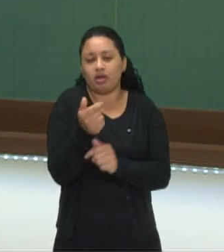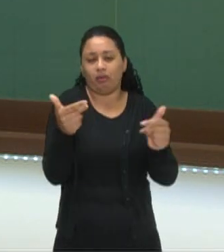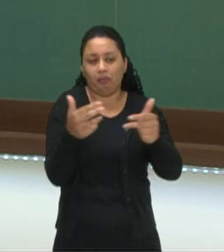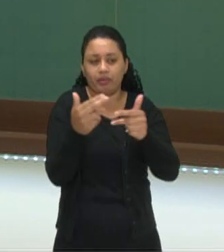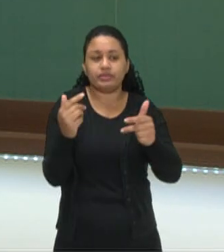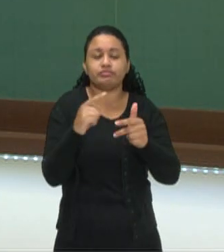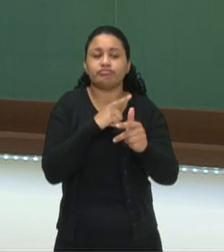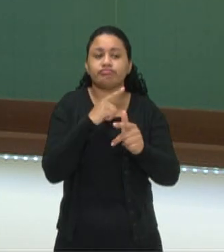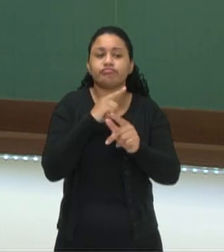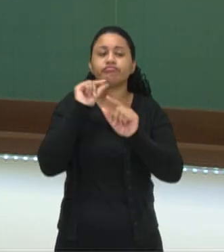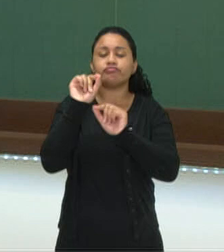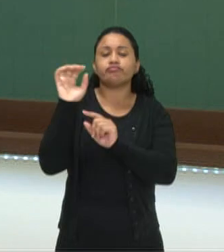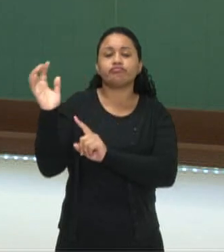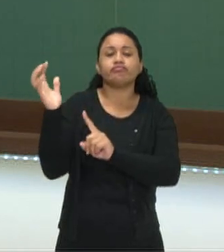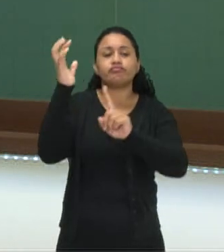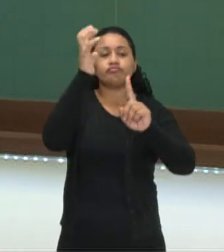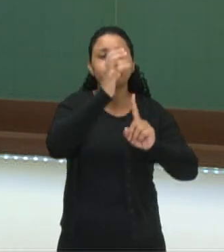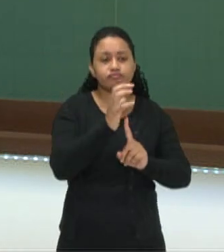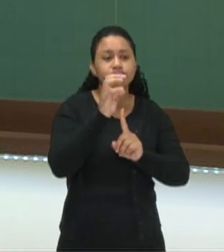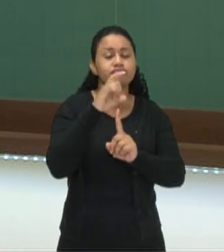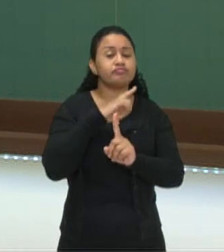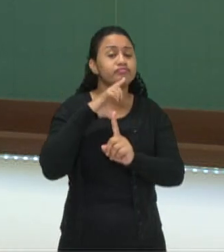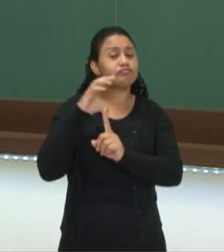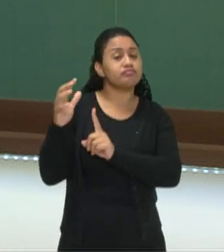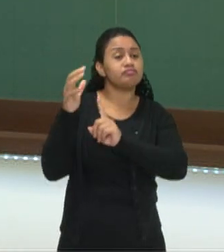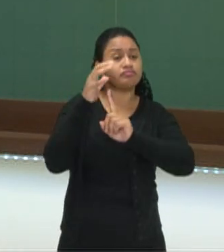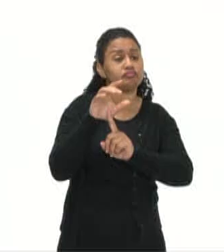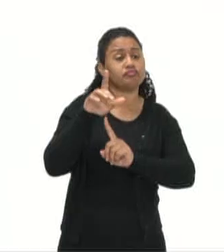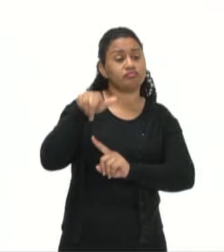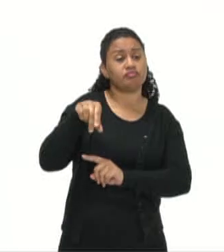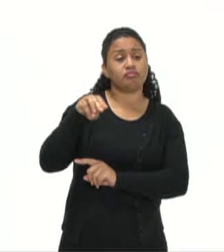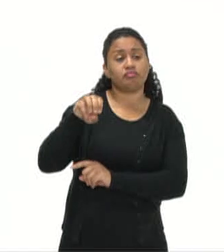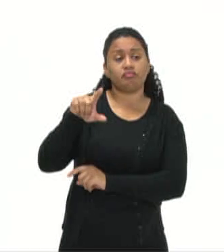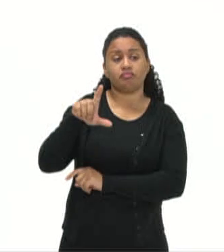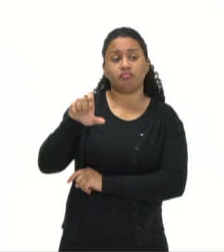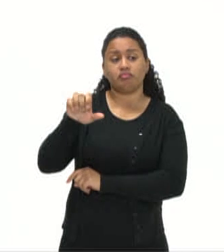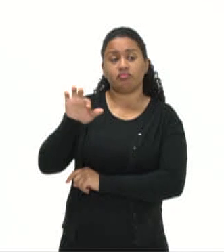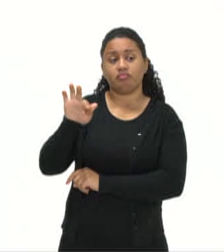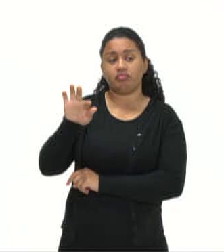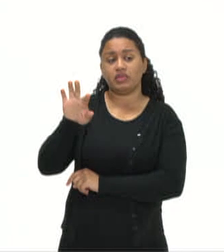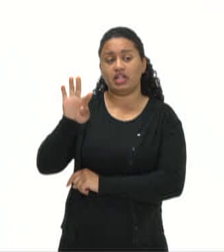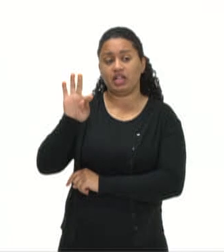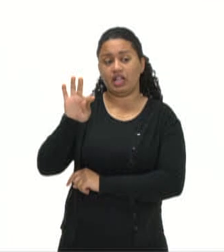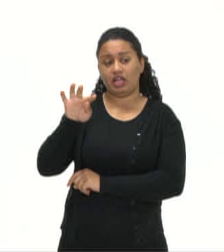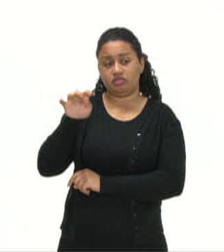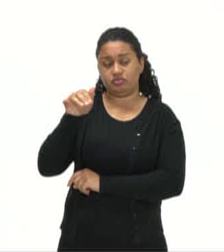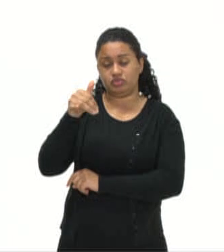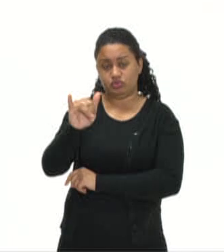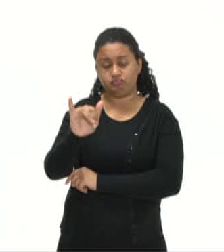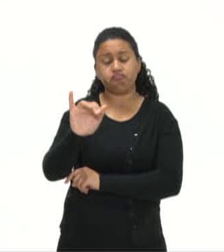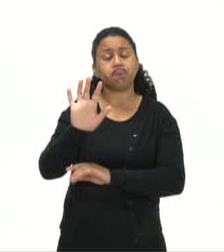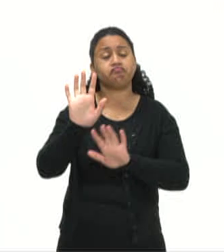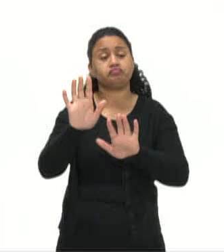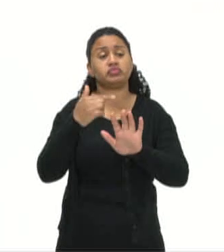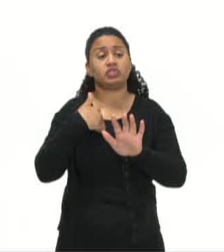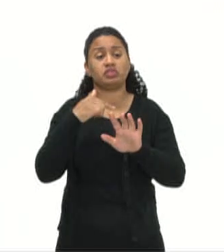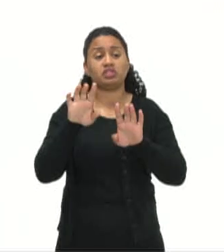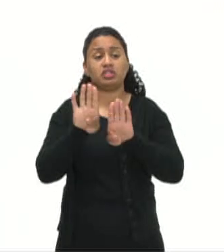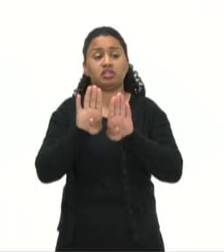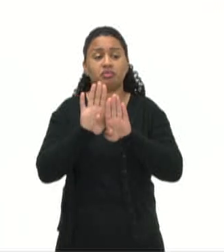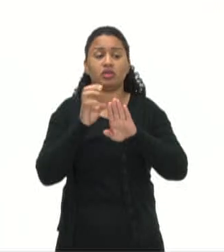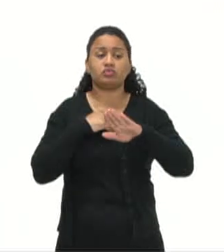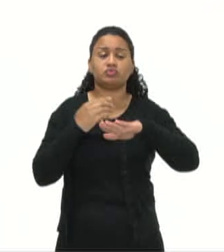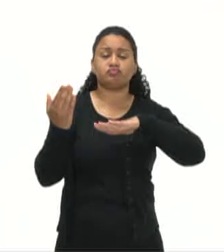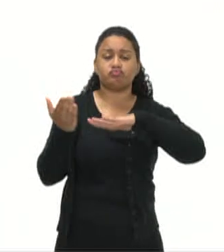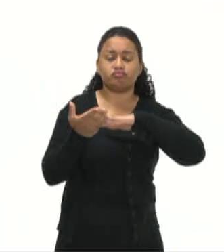sofre essa tendência do Malevich. Ele traz essa figura geométrica. E o design contemporâneo também.